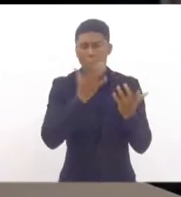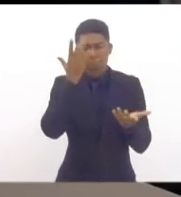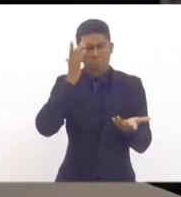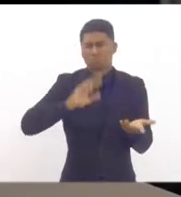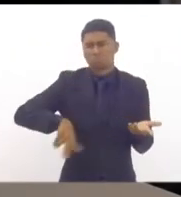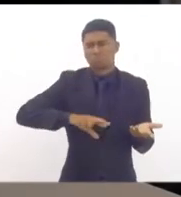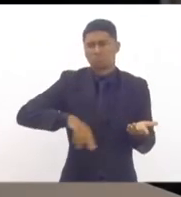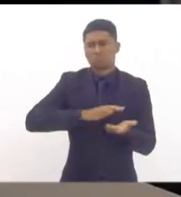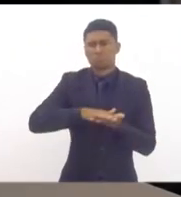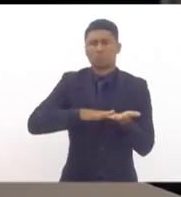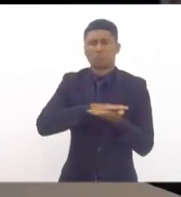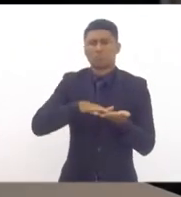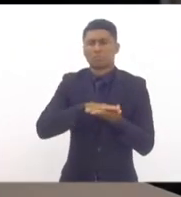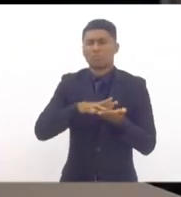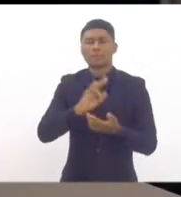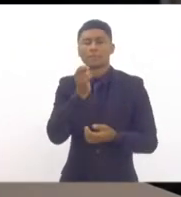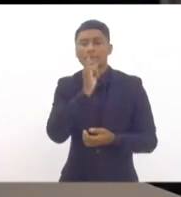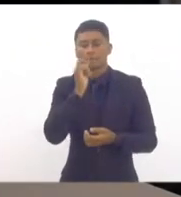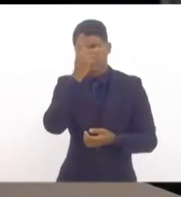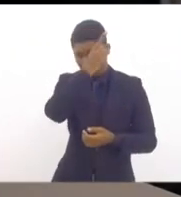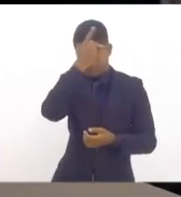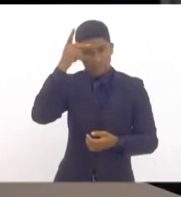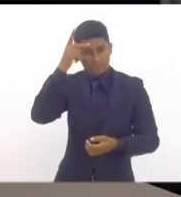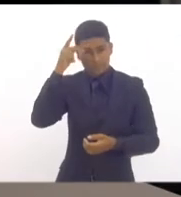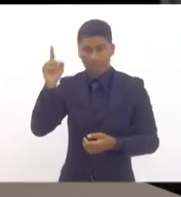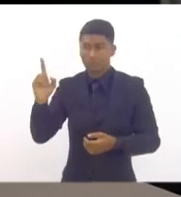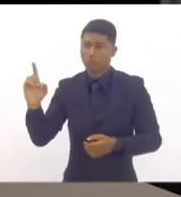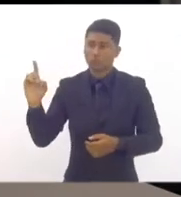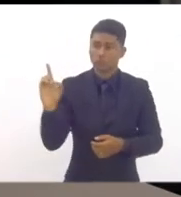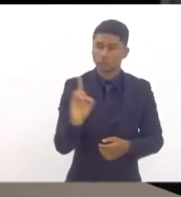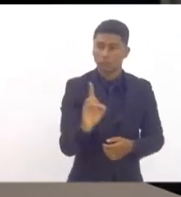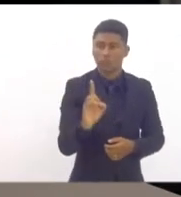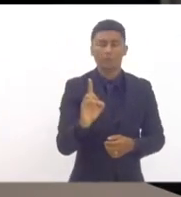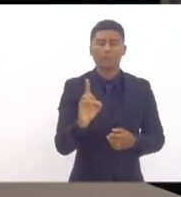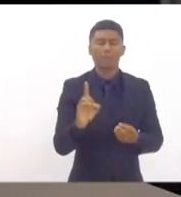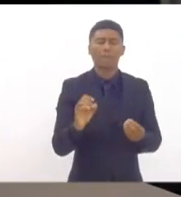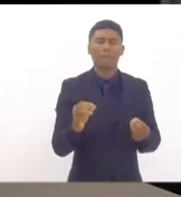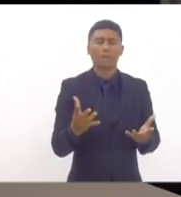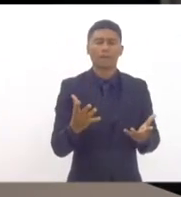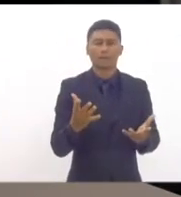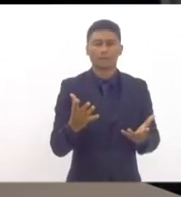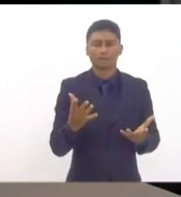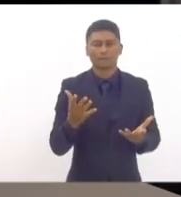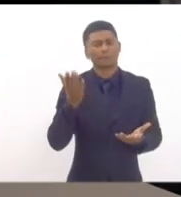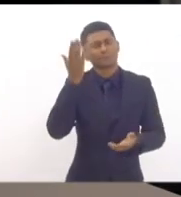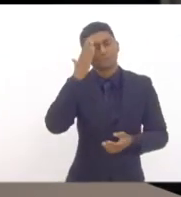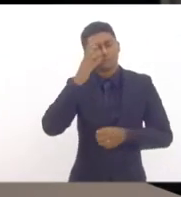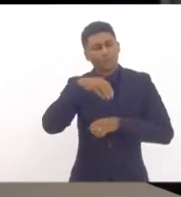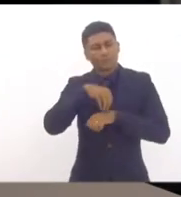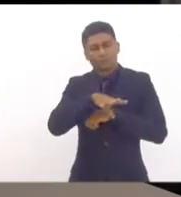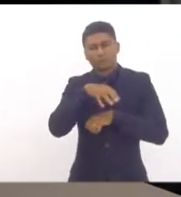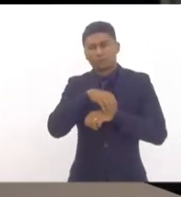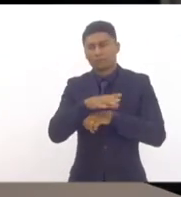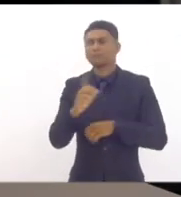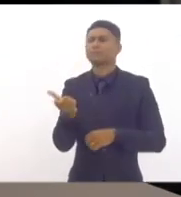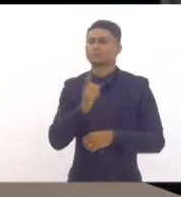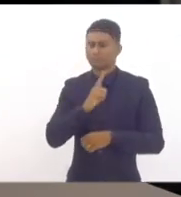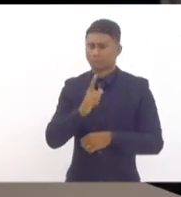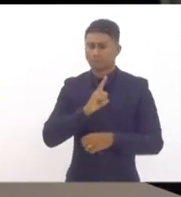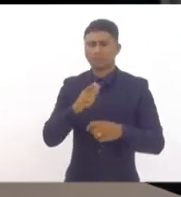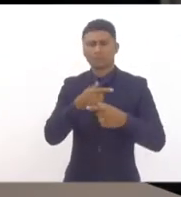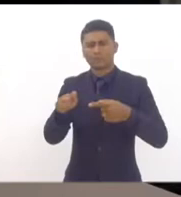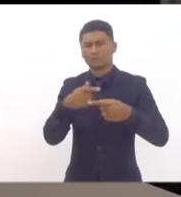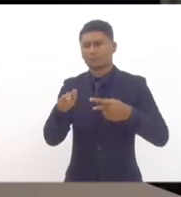exemplo, aquelas pessoas que chegam às indicações através de pessoas interpostas. E a gente sabe quanto de indicação chegou nessas últimas